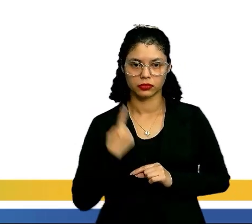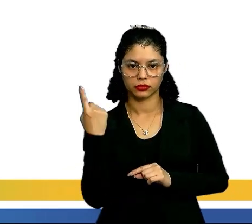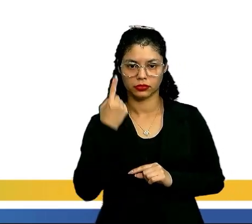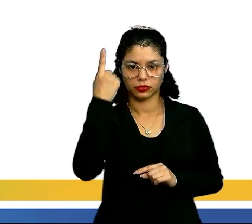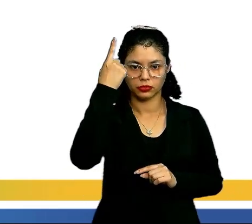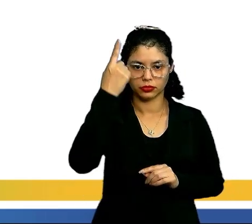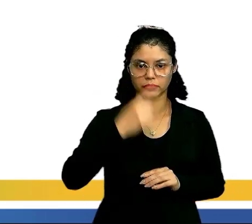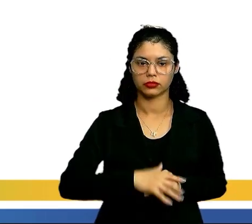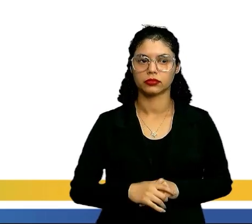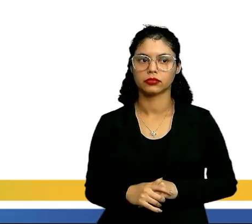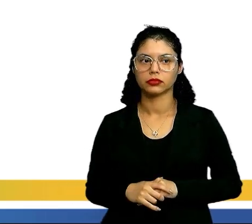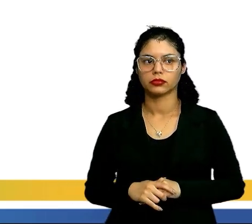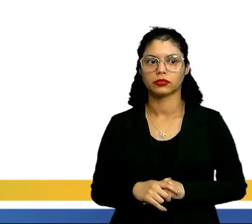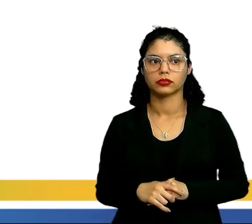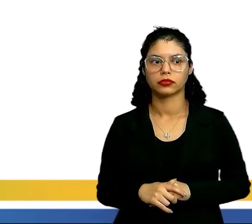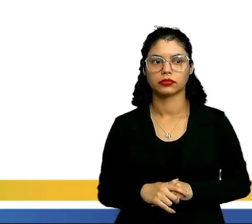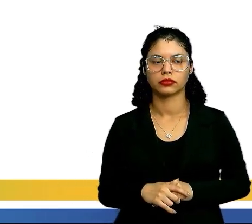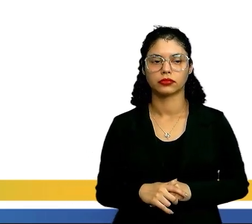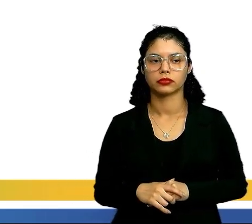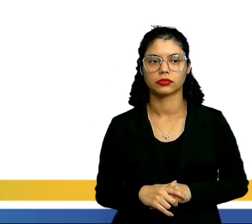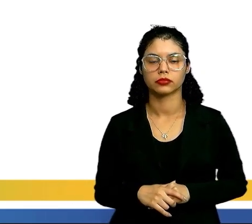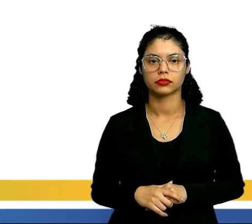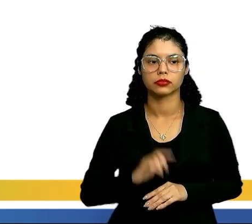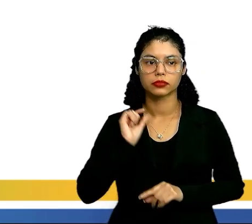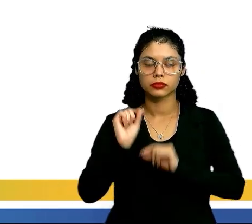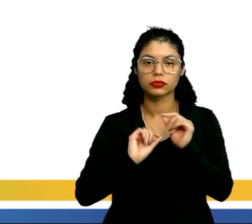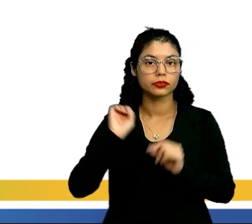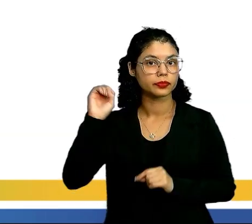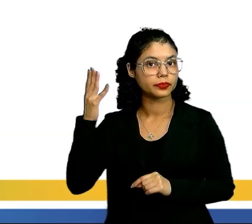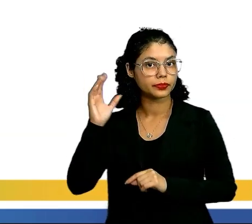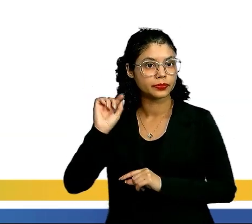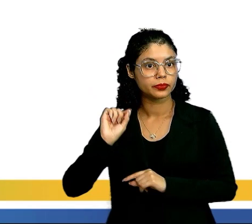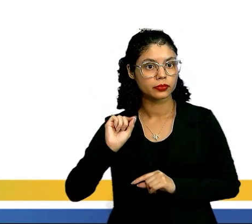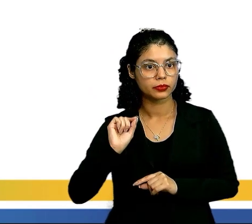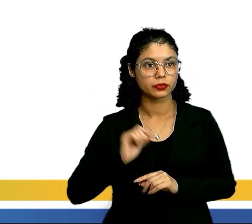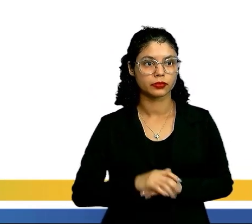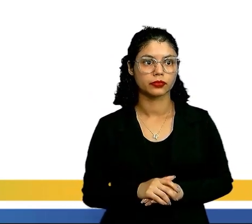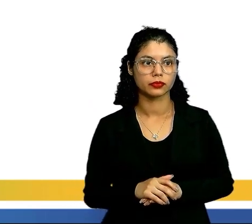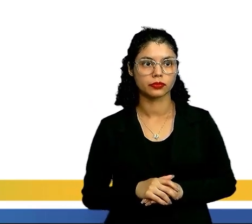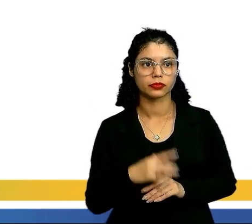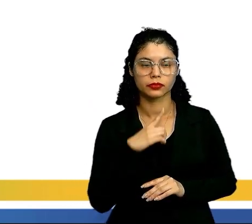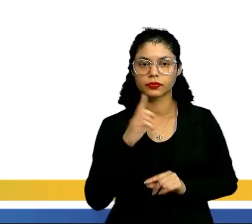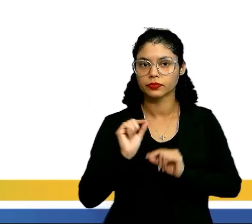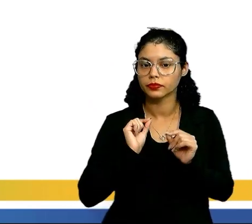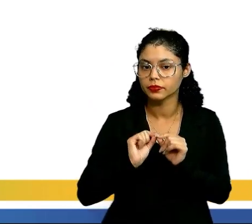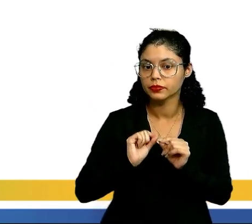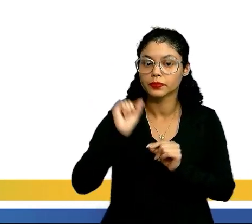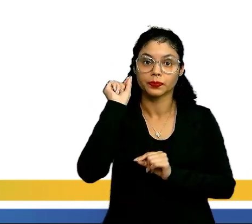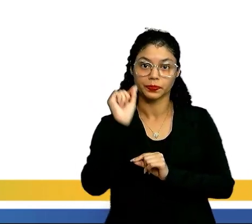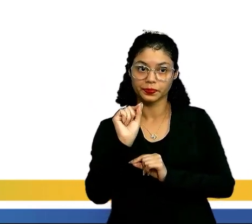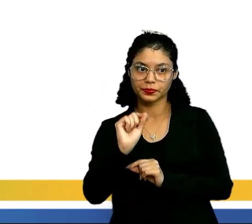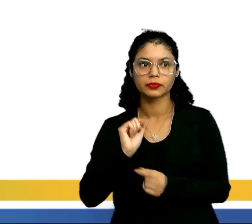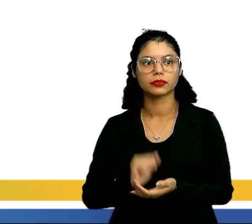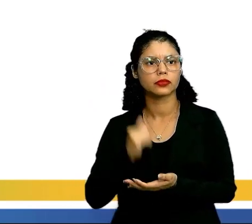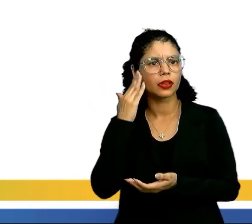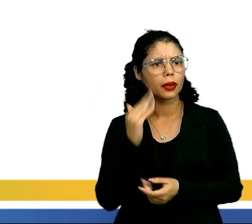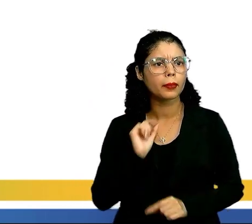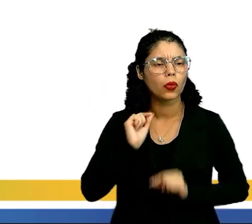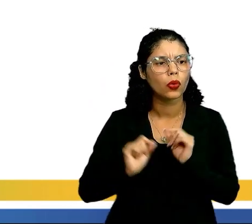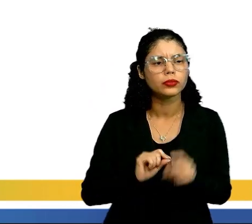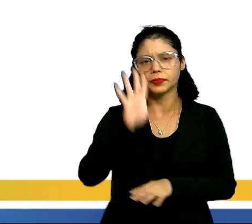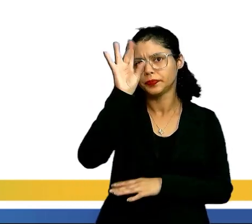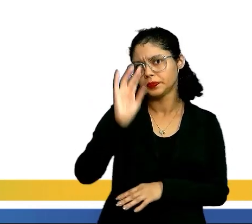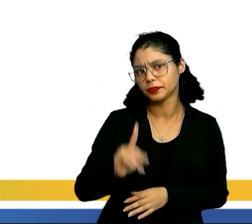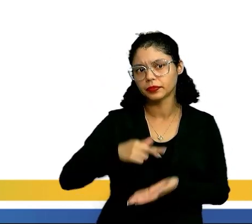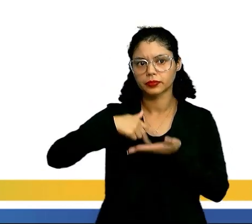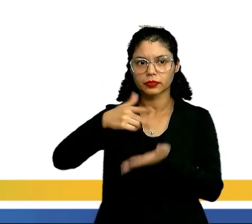certo? Nesse caso aí, nós vamos fazer, sabendo que